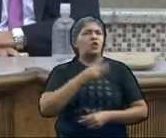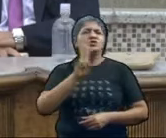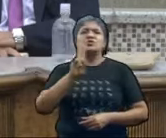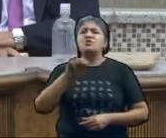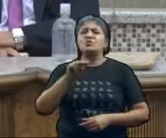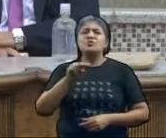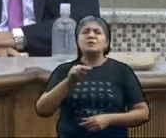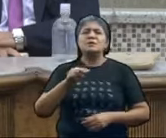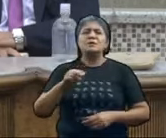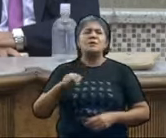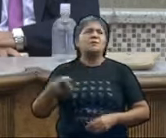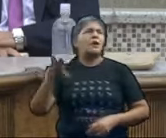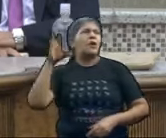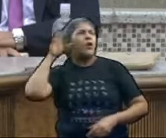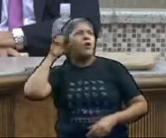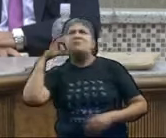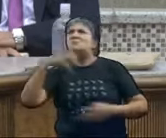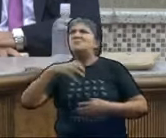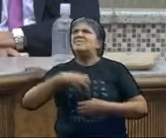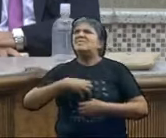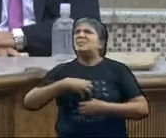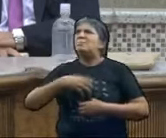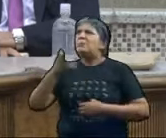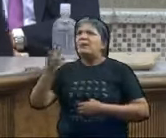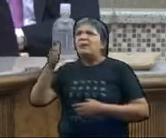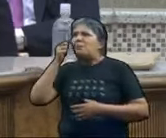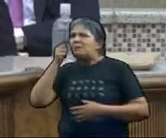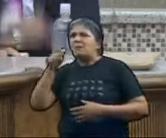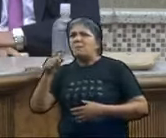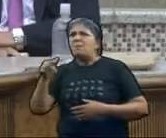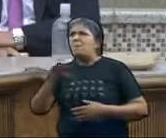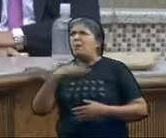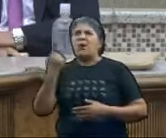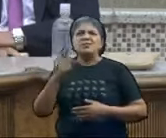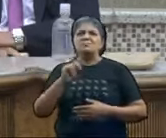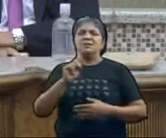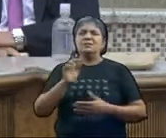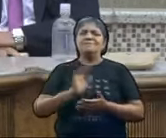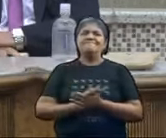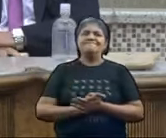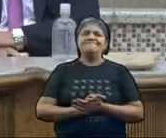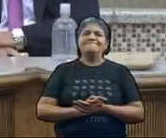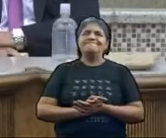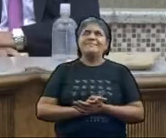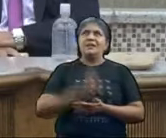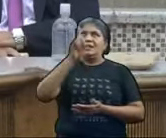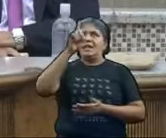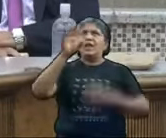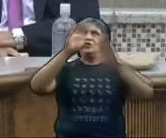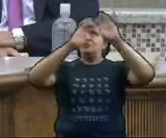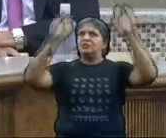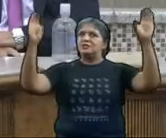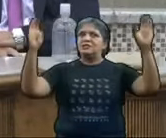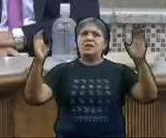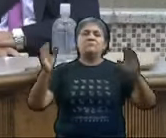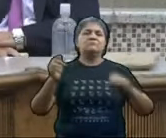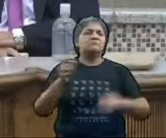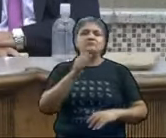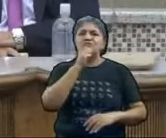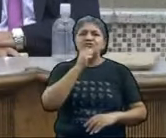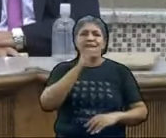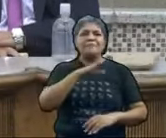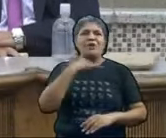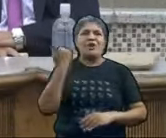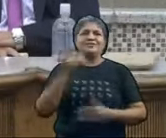chamada cidade de Deus. O bispo sempre diz que a morte não foi programada para que o homem vivesse sob o jugo